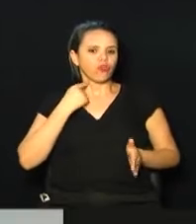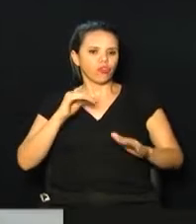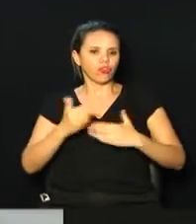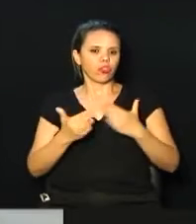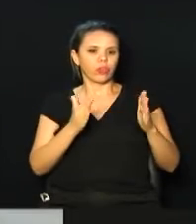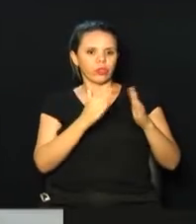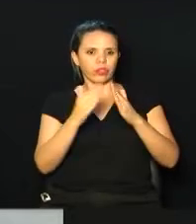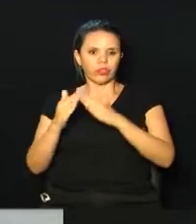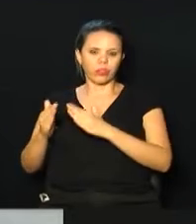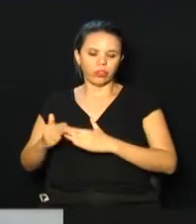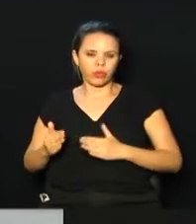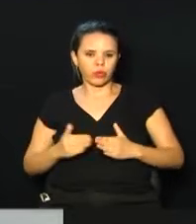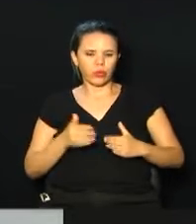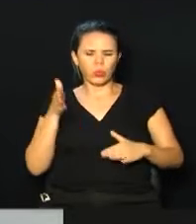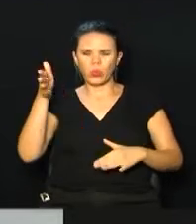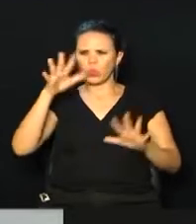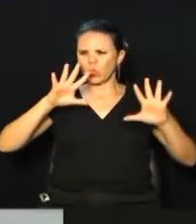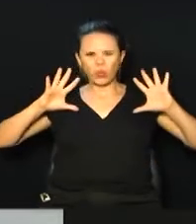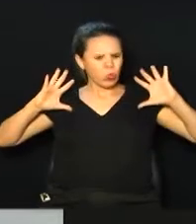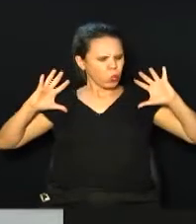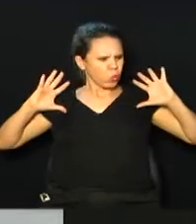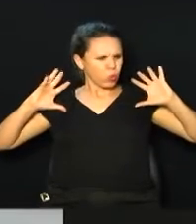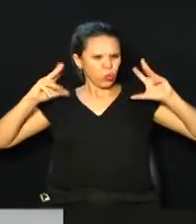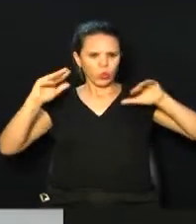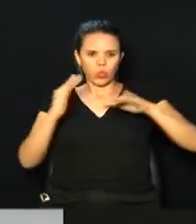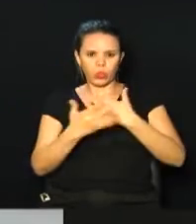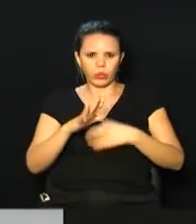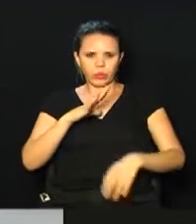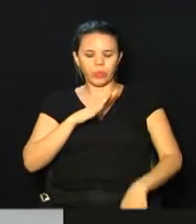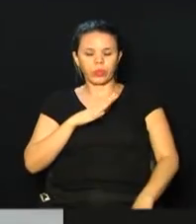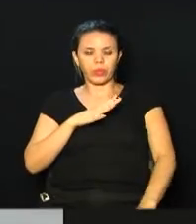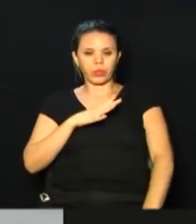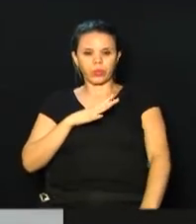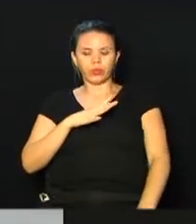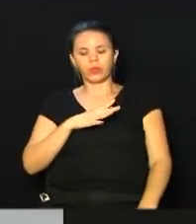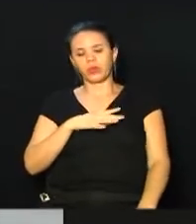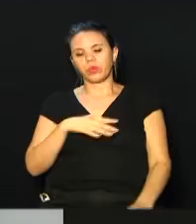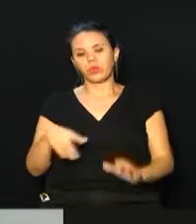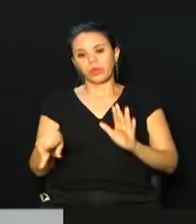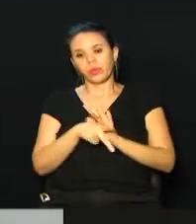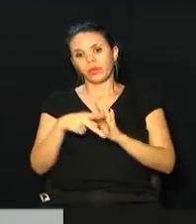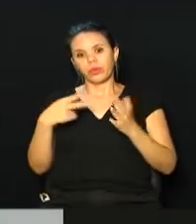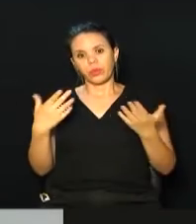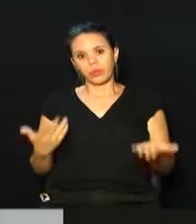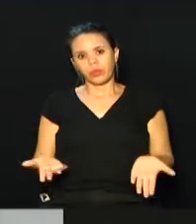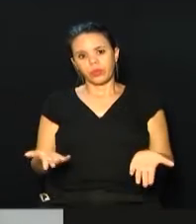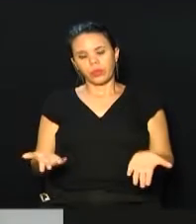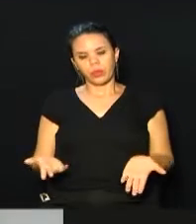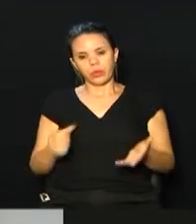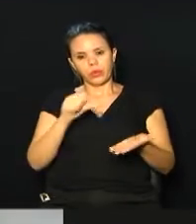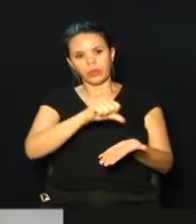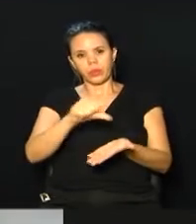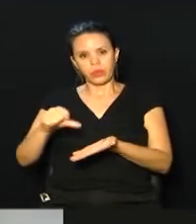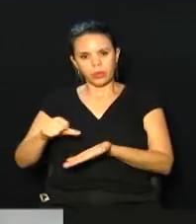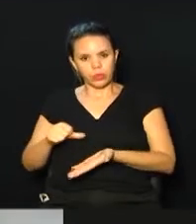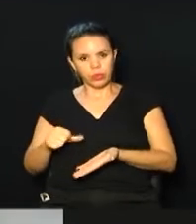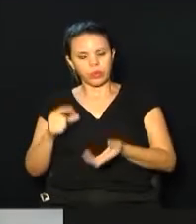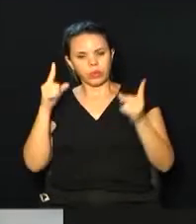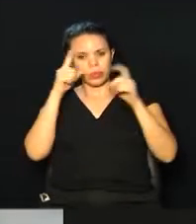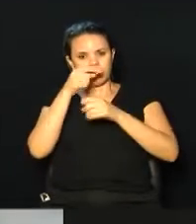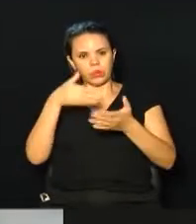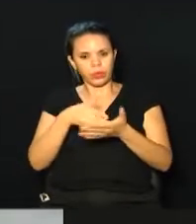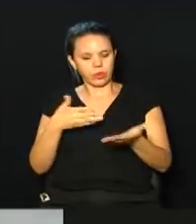domiciliar em todos os bairros da cidade, inclusive nos locais de difícil